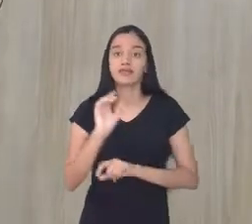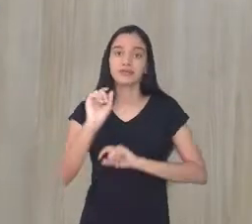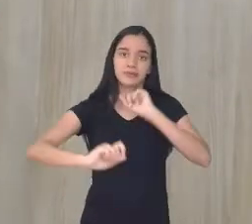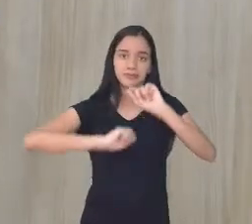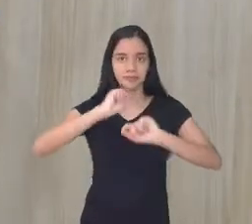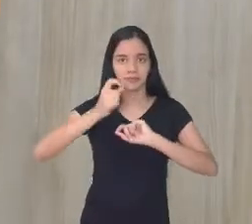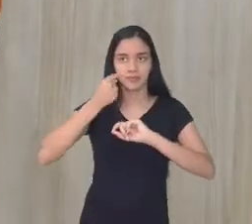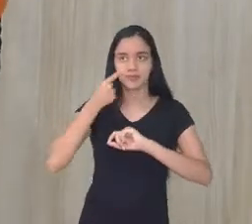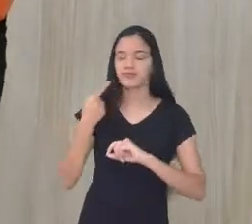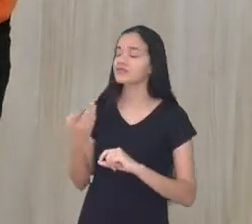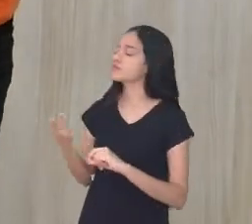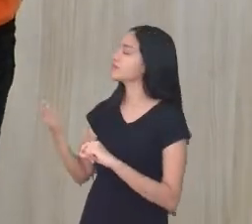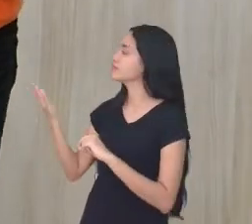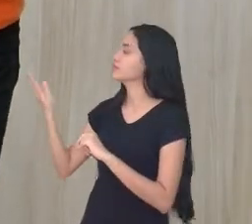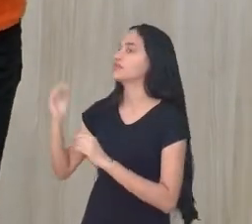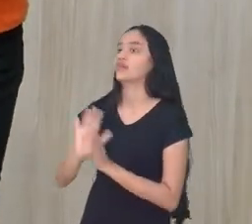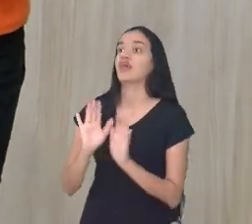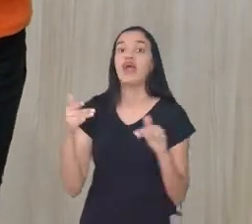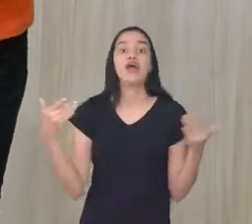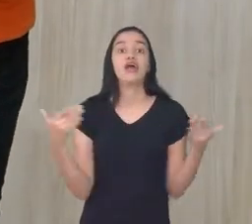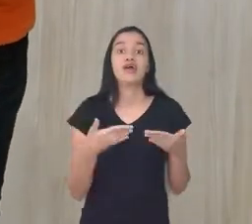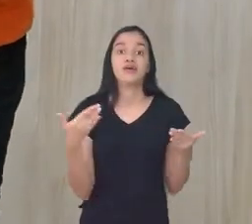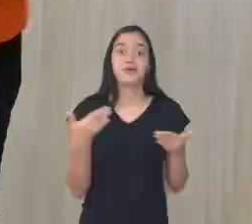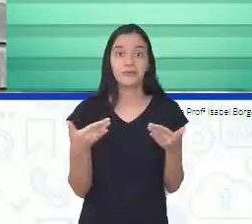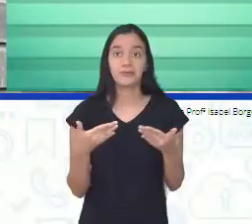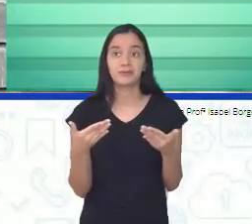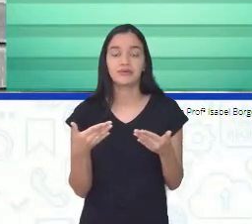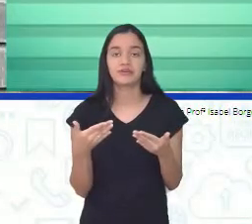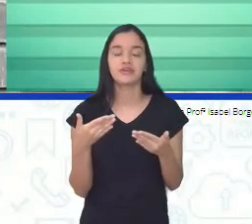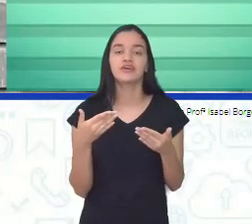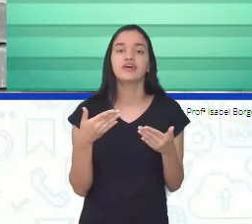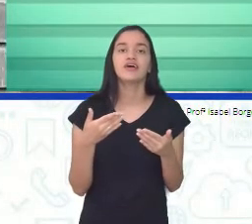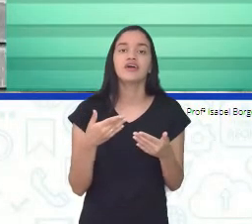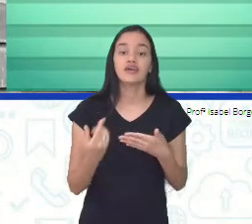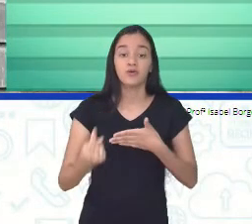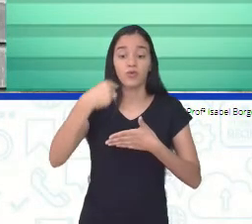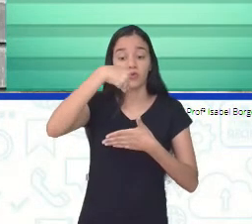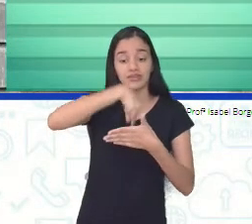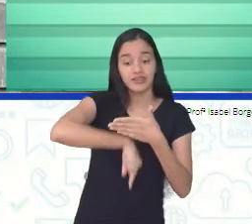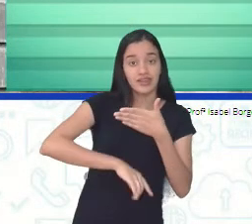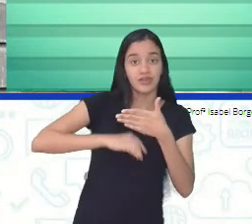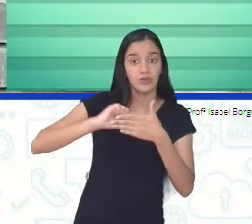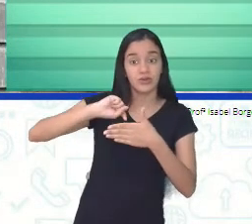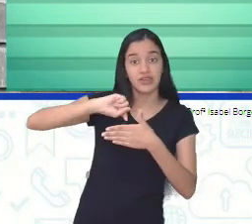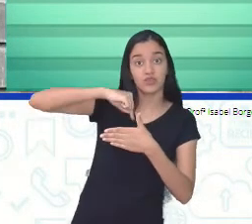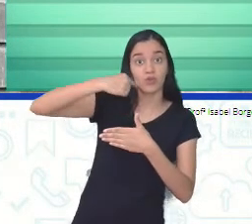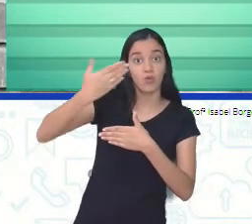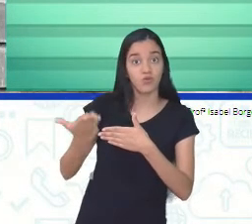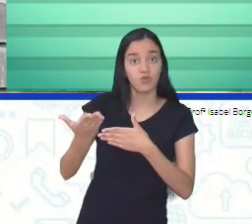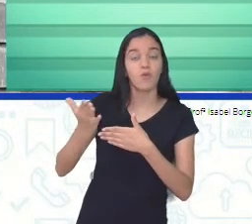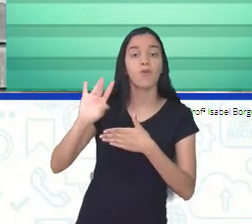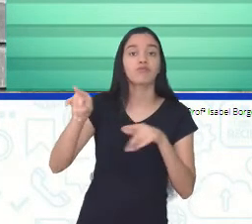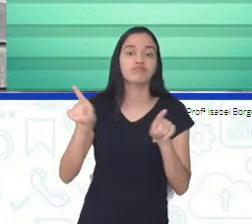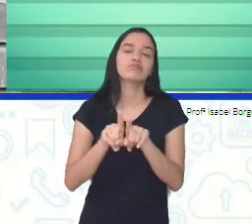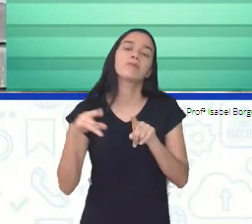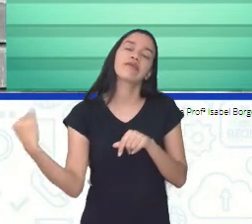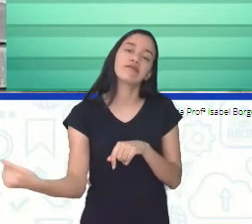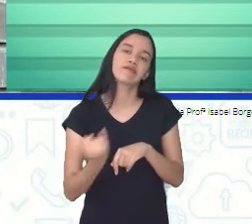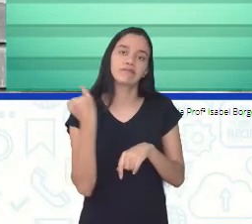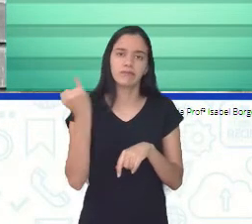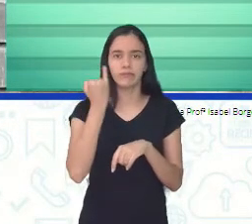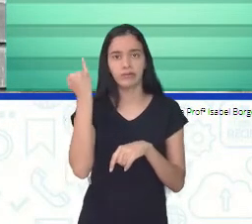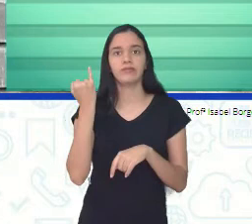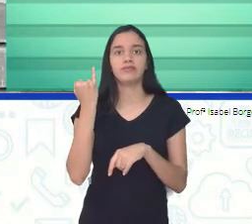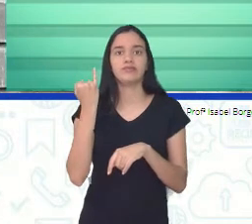Então, eu coloquei aí, né, agora, que esse meio interno e esse meio externo, ele é muito importante